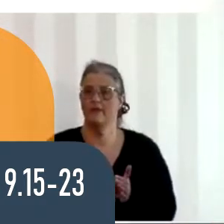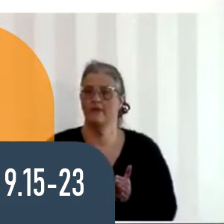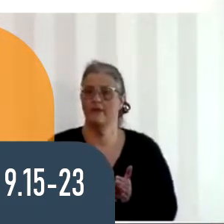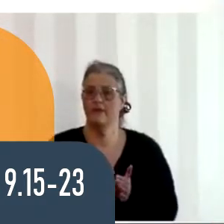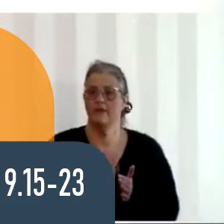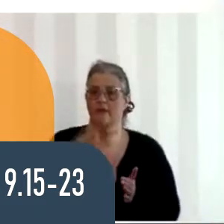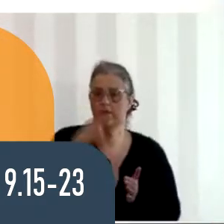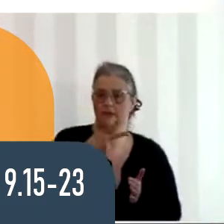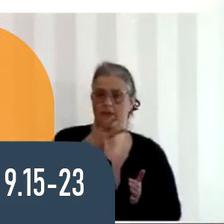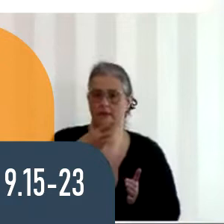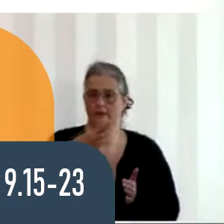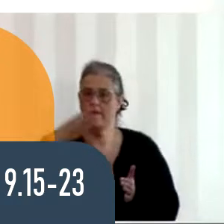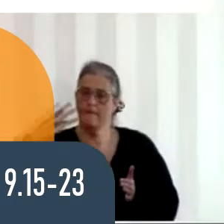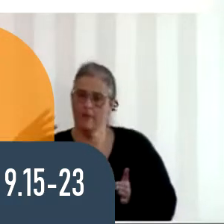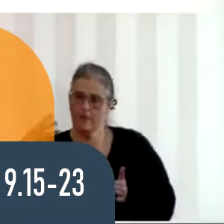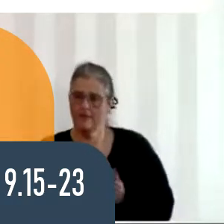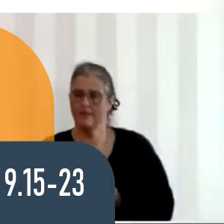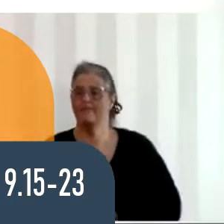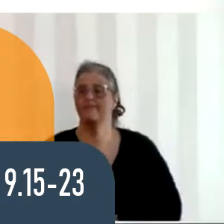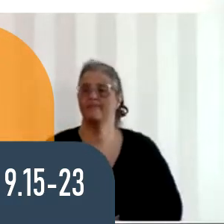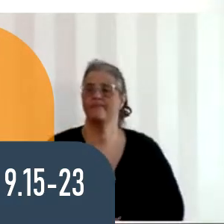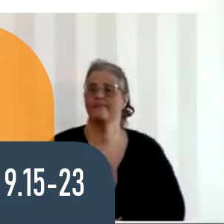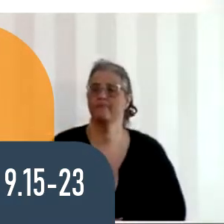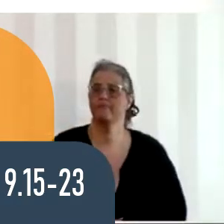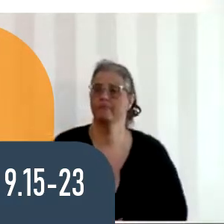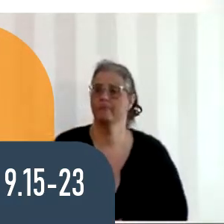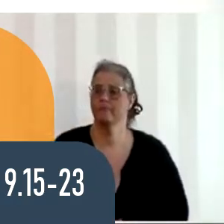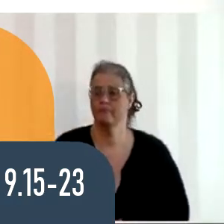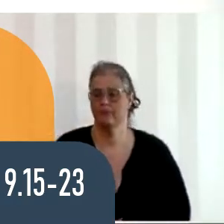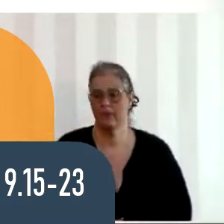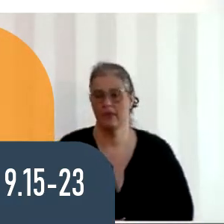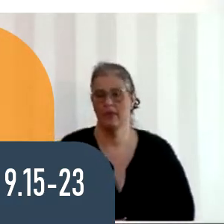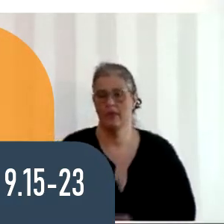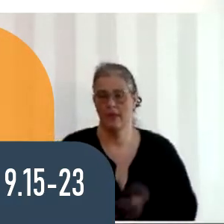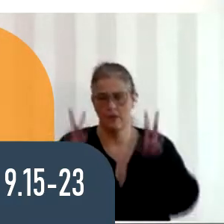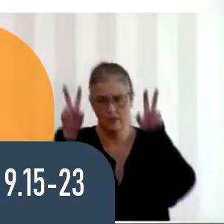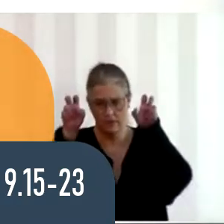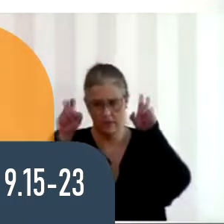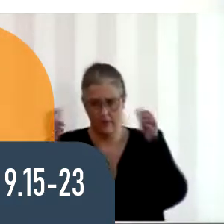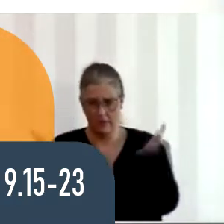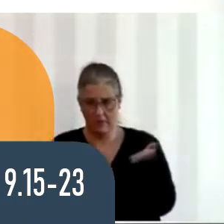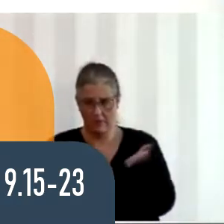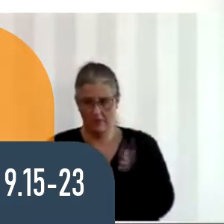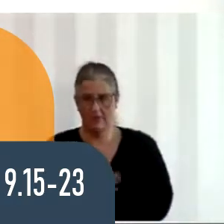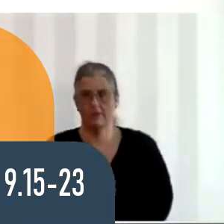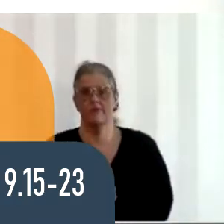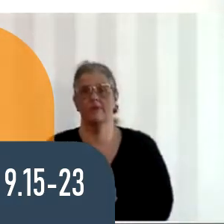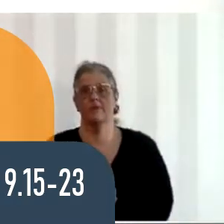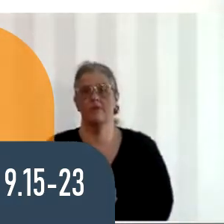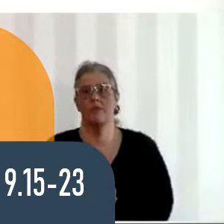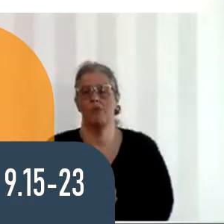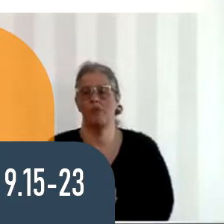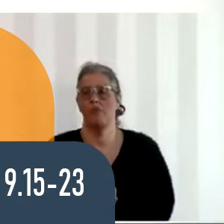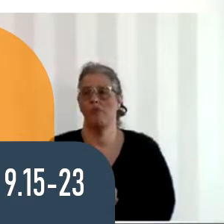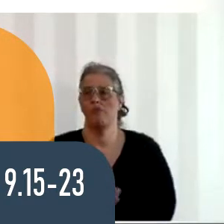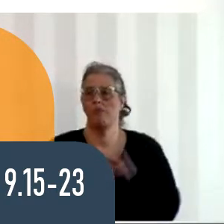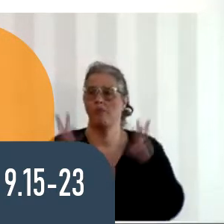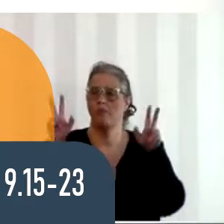número 23. O tema da mensagem nesta noite é